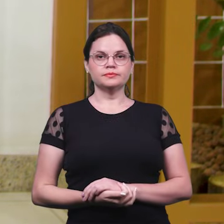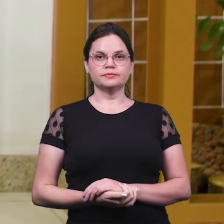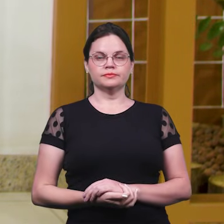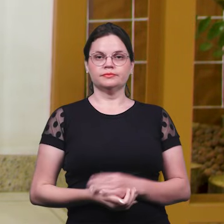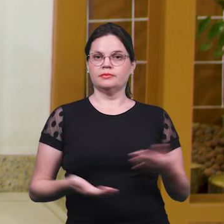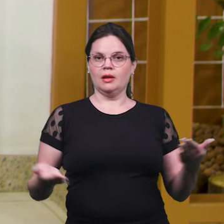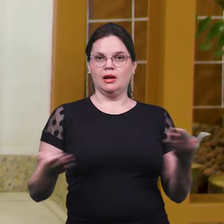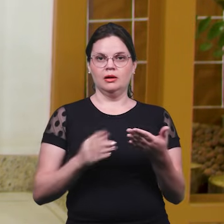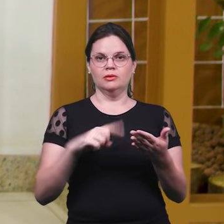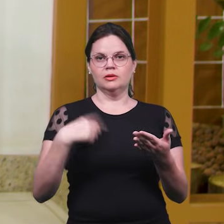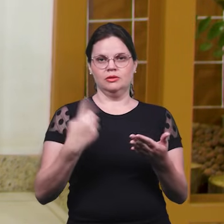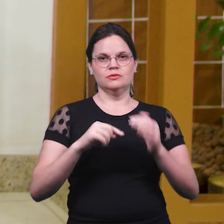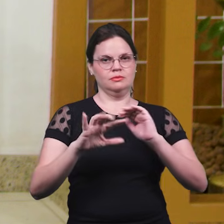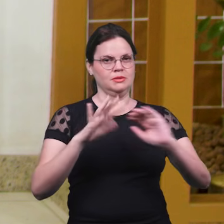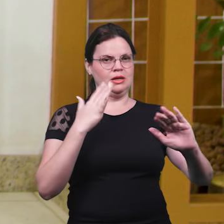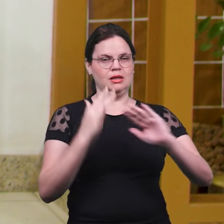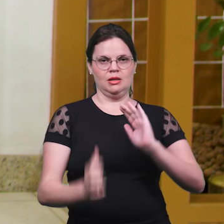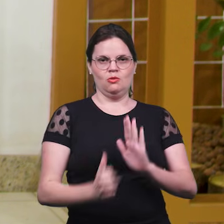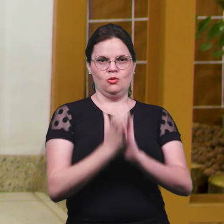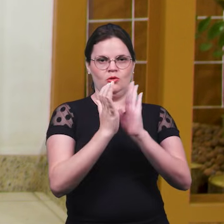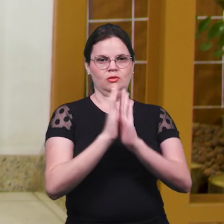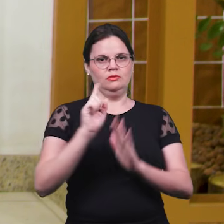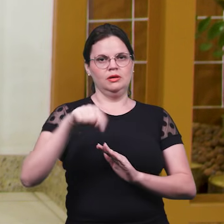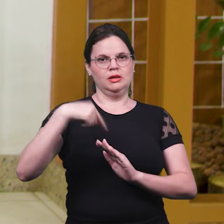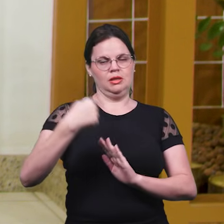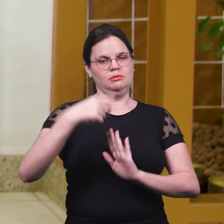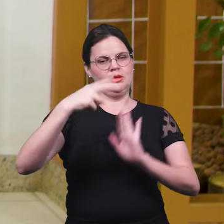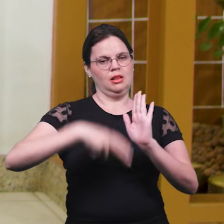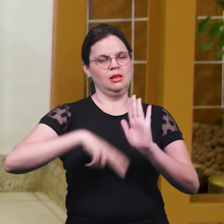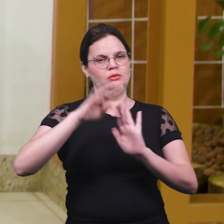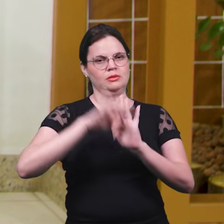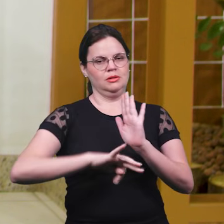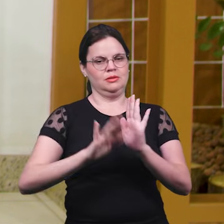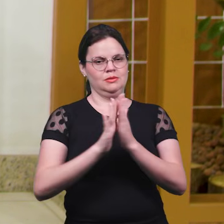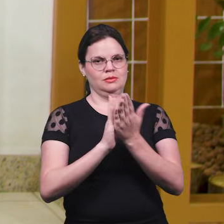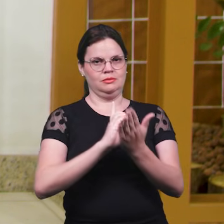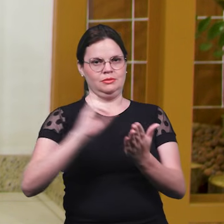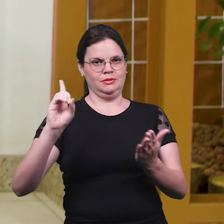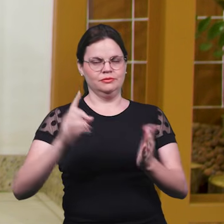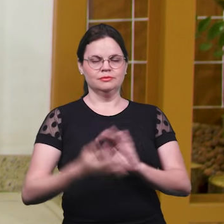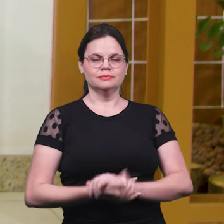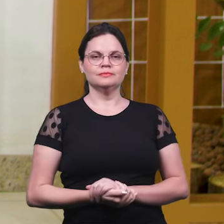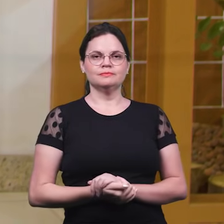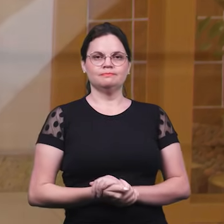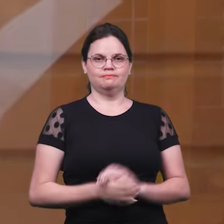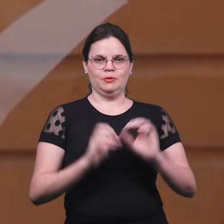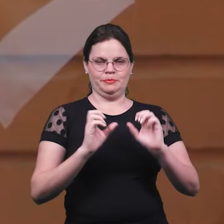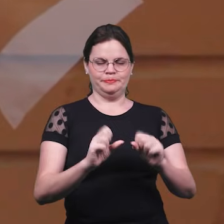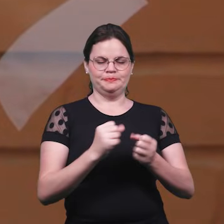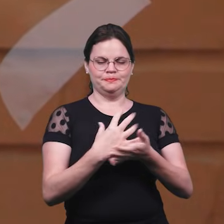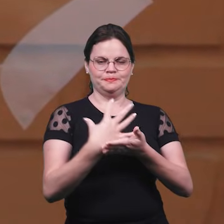Nessa hora vamos também cantar um louvor para podermos nos prepararmos para a palavra.